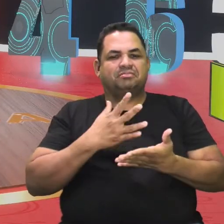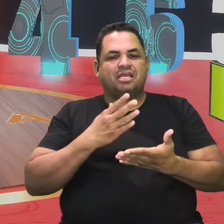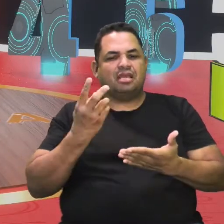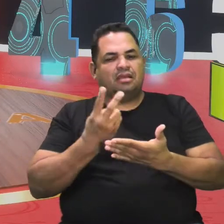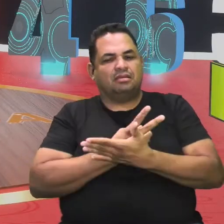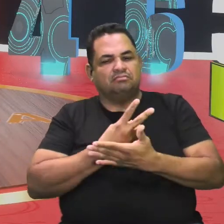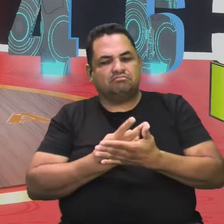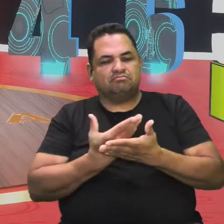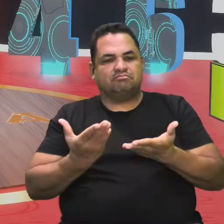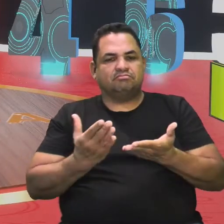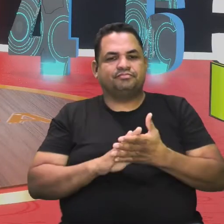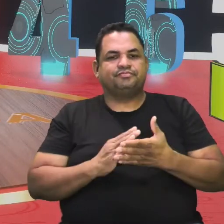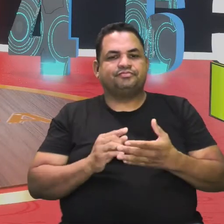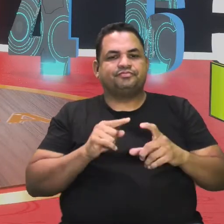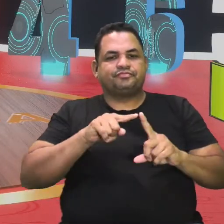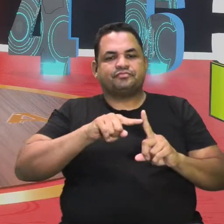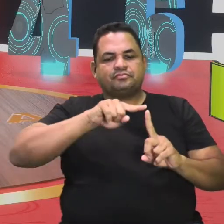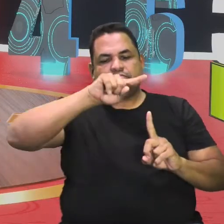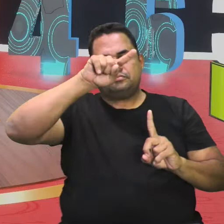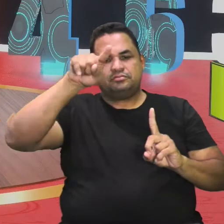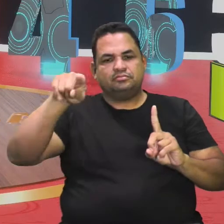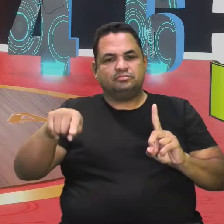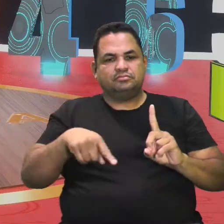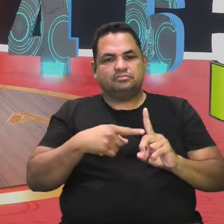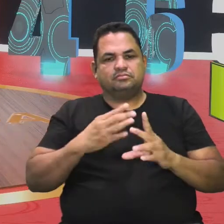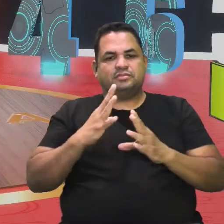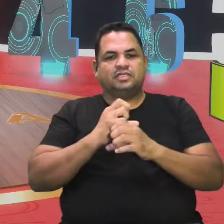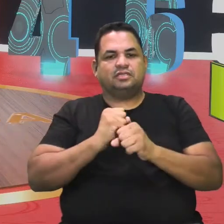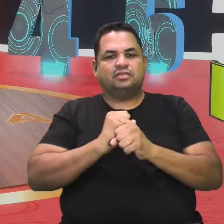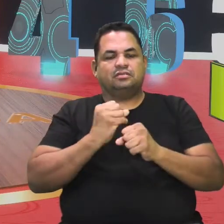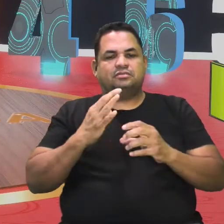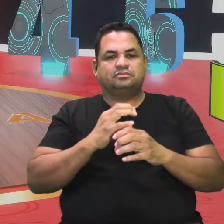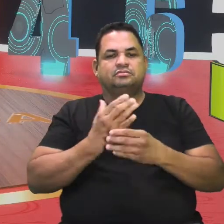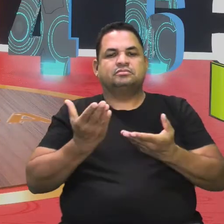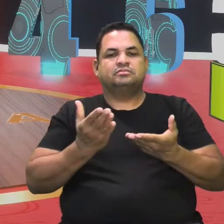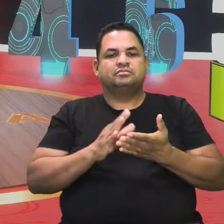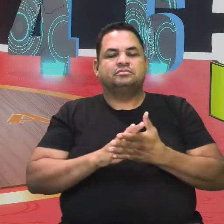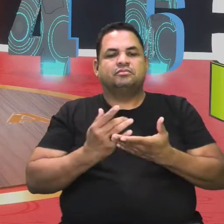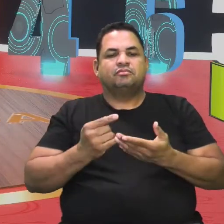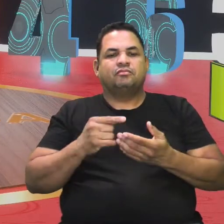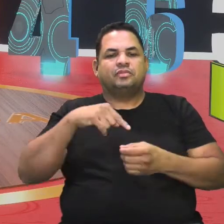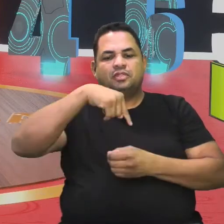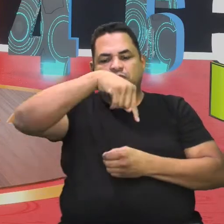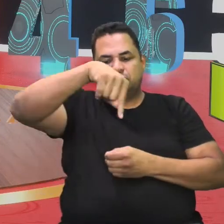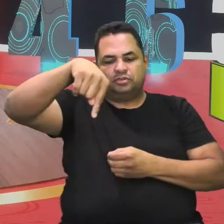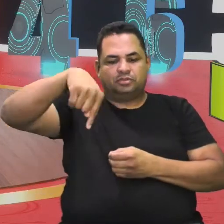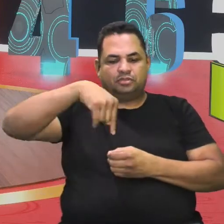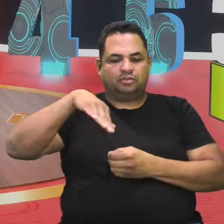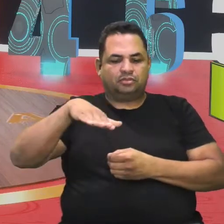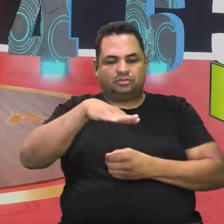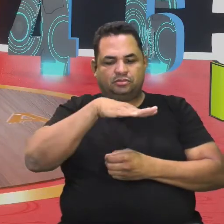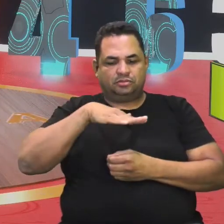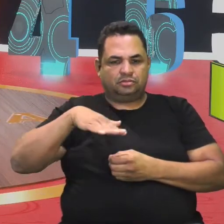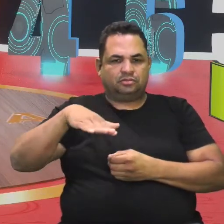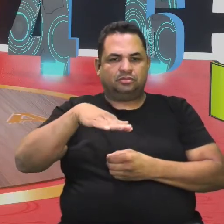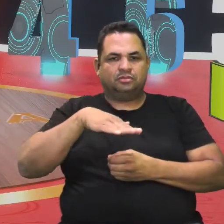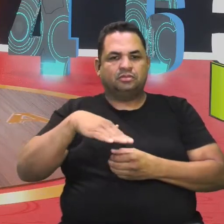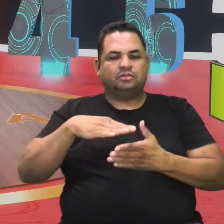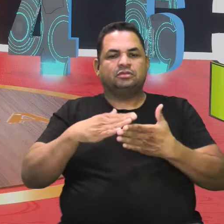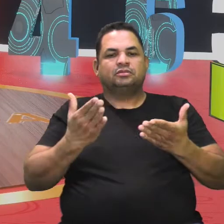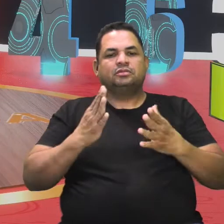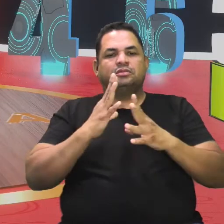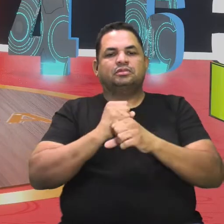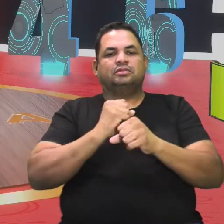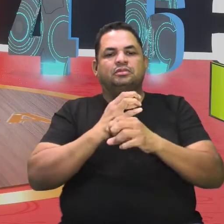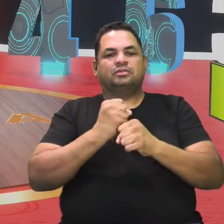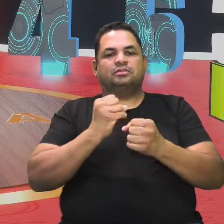Então, circunferência é contorno, a gente calcula o comprimento. E o círculo é superfície plana, aí é onde